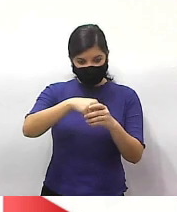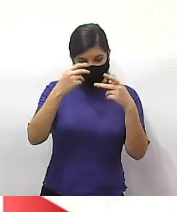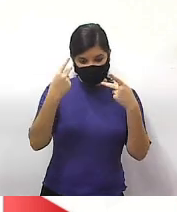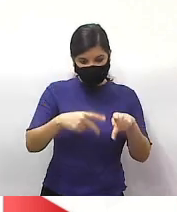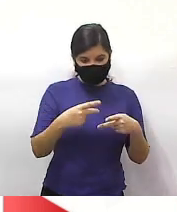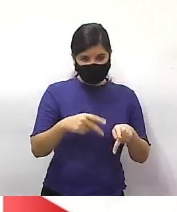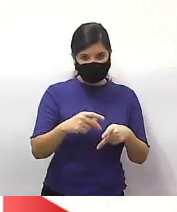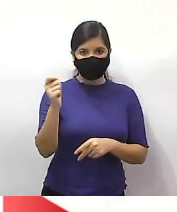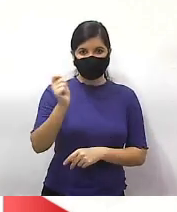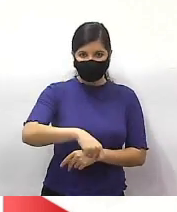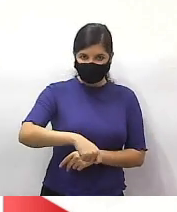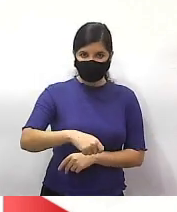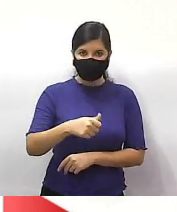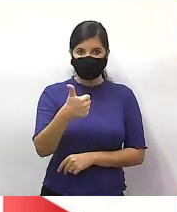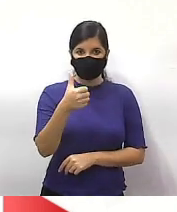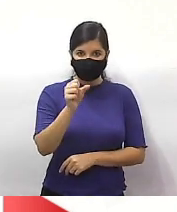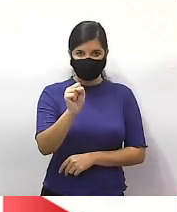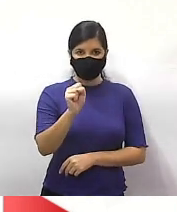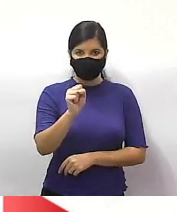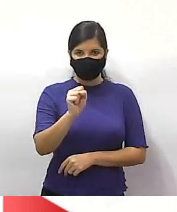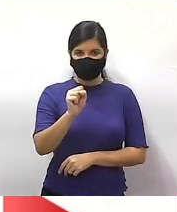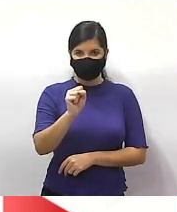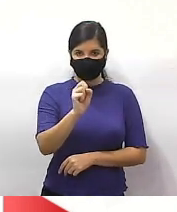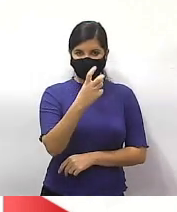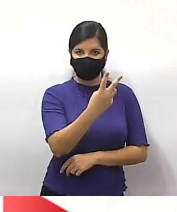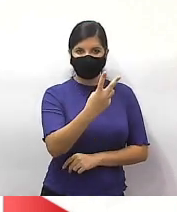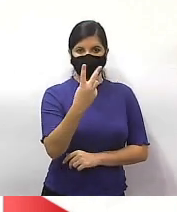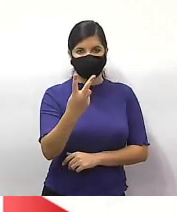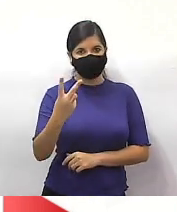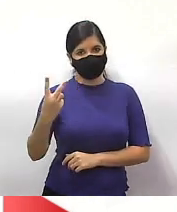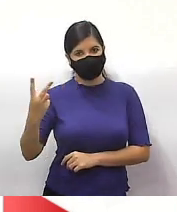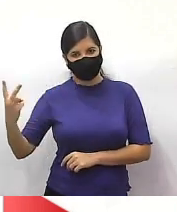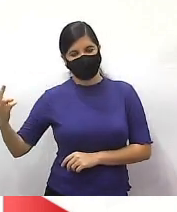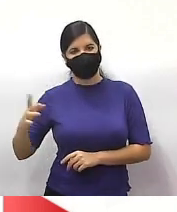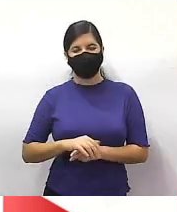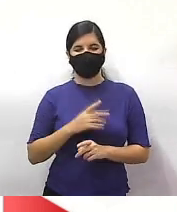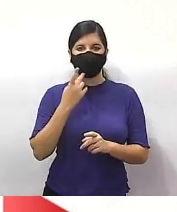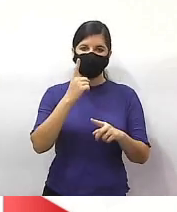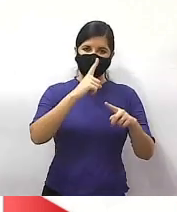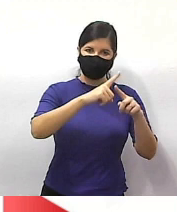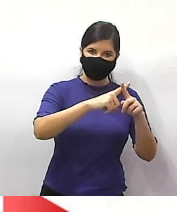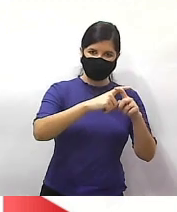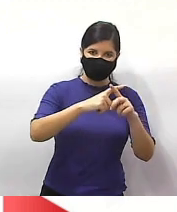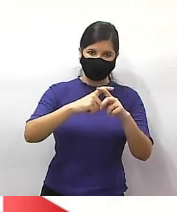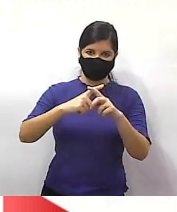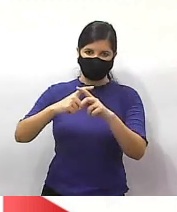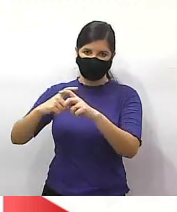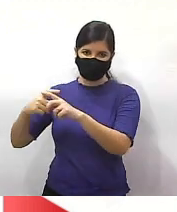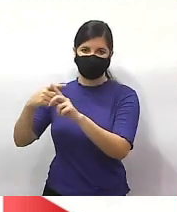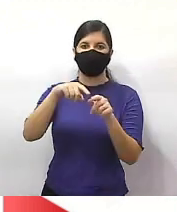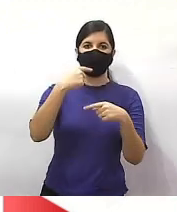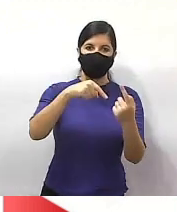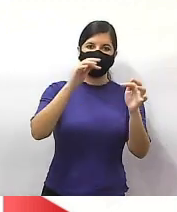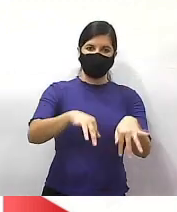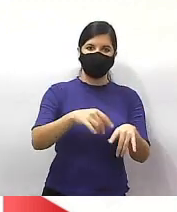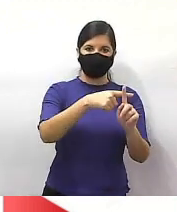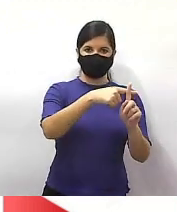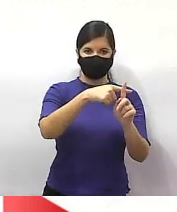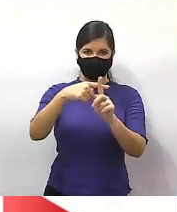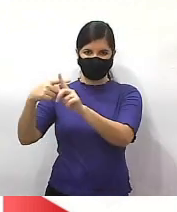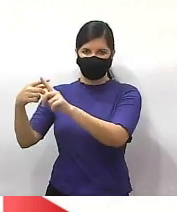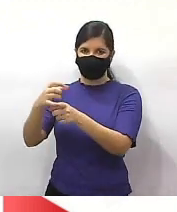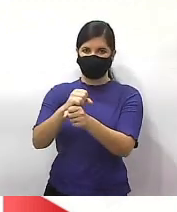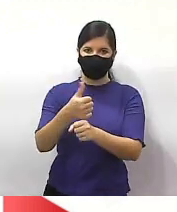ele cabe 18, 2. Se você for fazer múltiplos de 2, aí somando na sequência, você vai